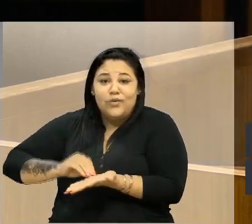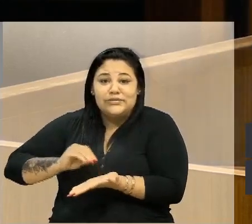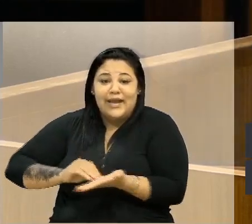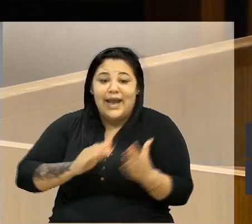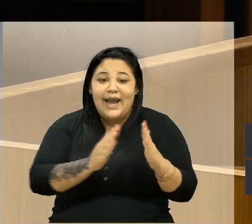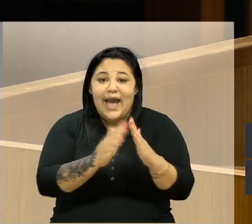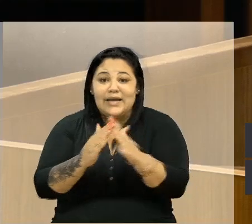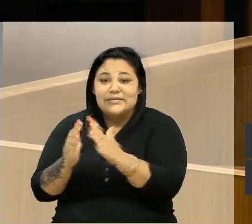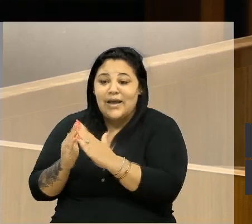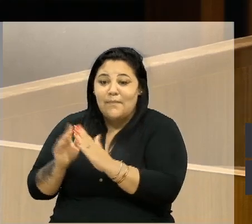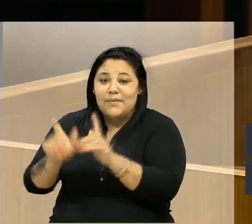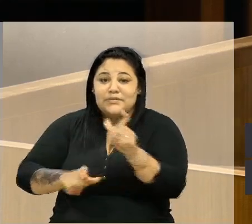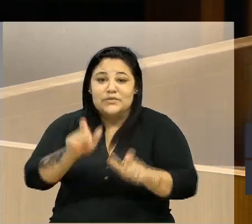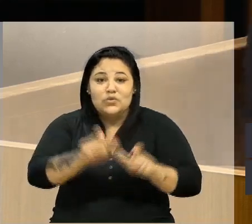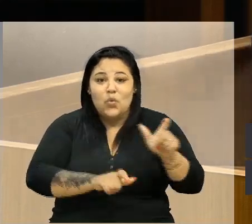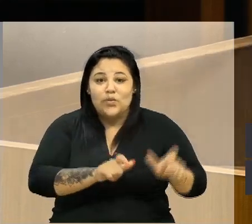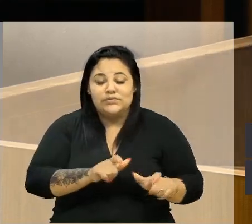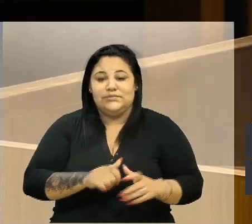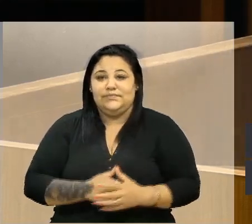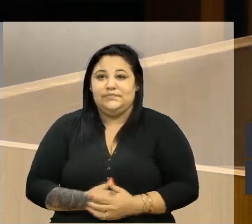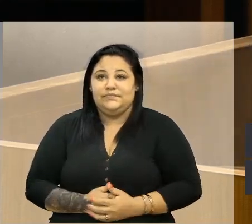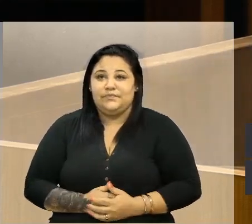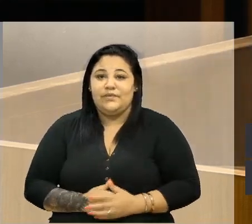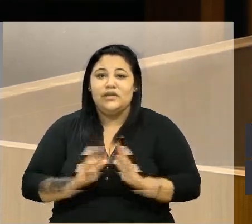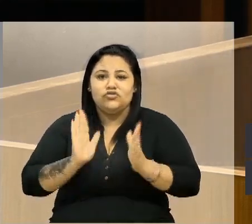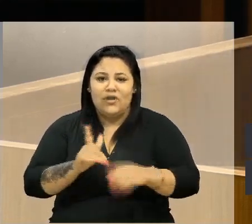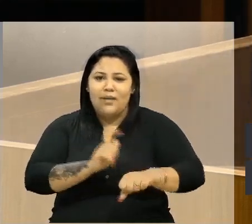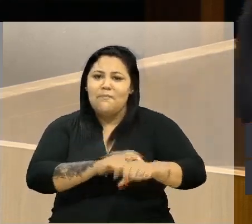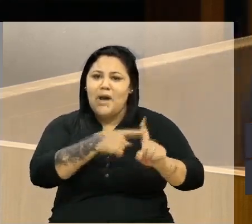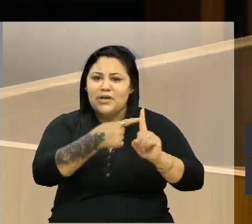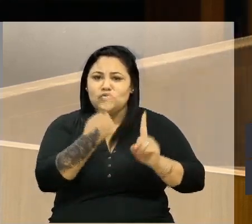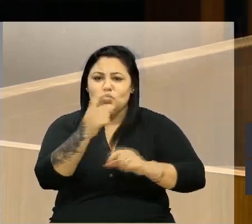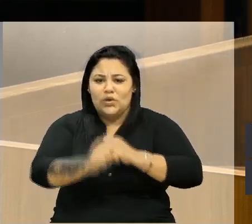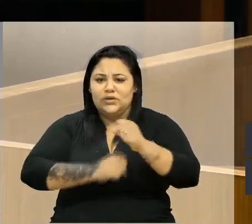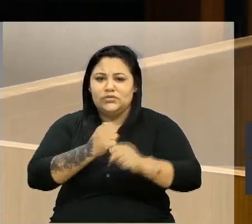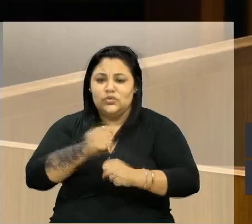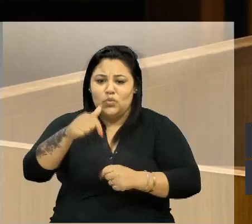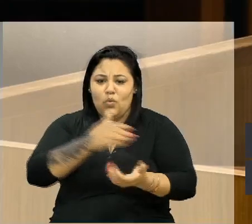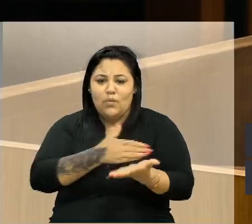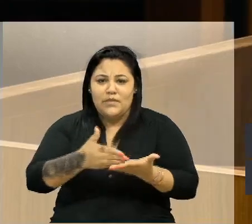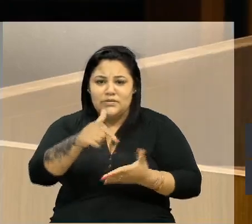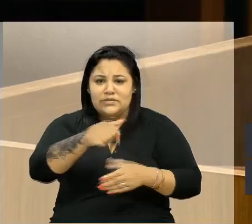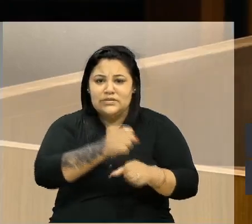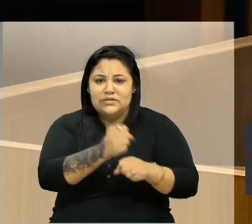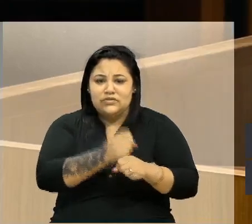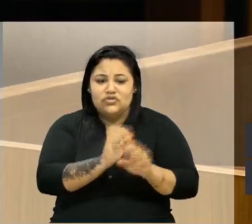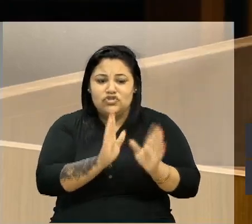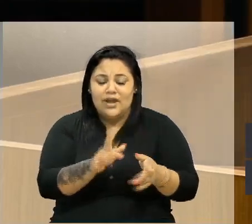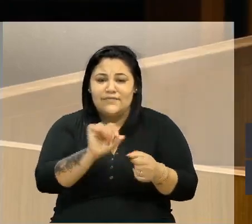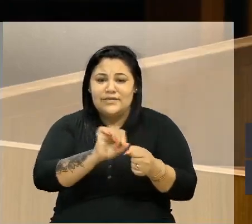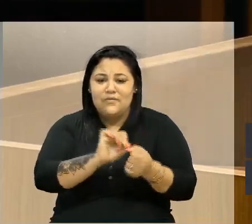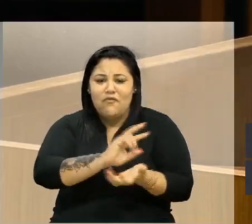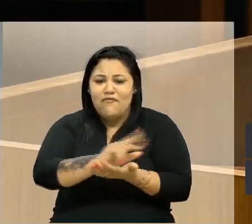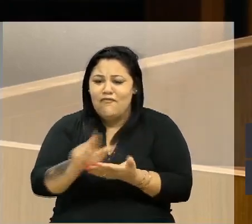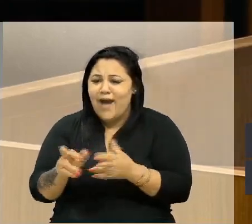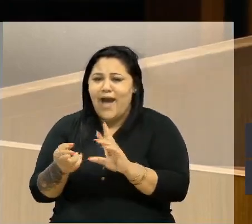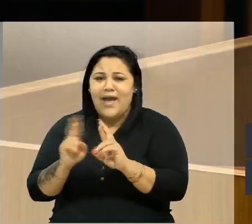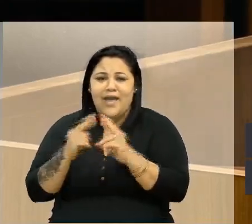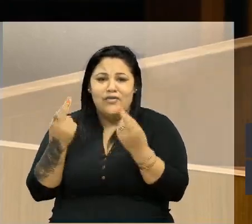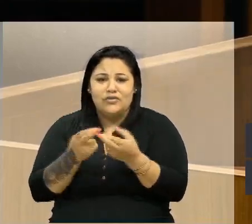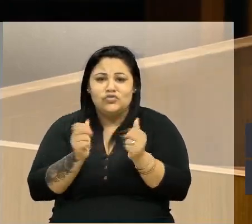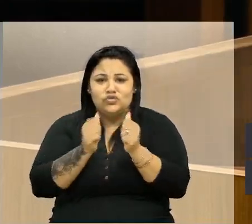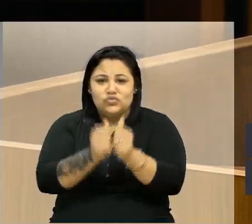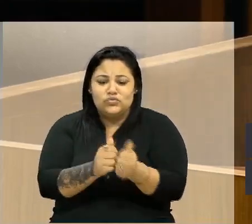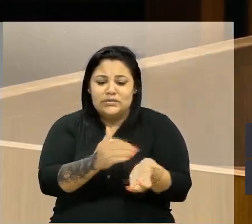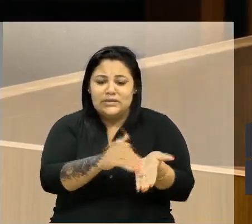para as pessoas. Já faz mais de um ano, ou no início desse ano, nós já fizemos várias reuniões com a Secretaria da